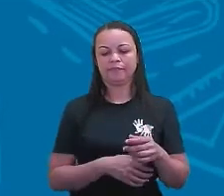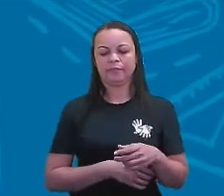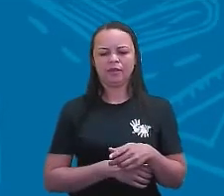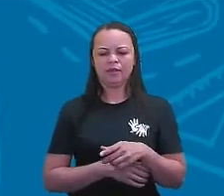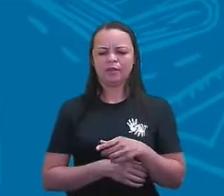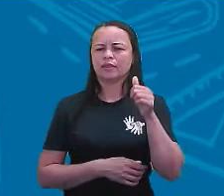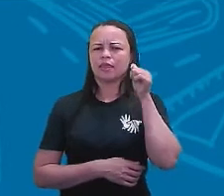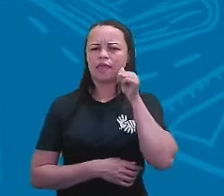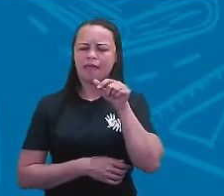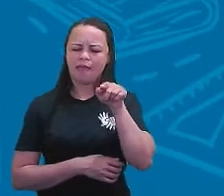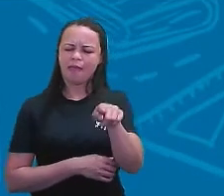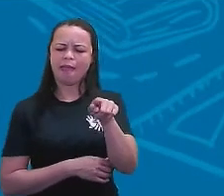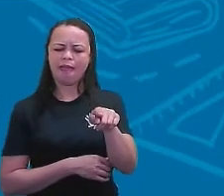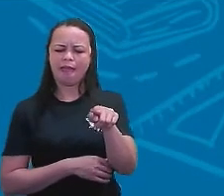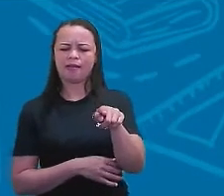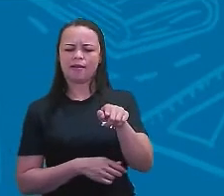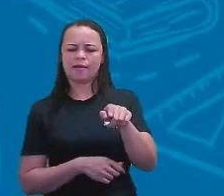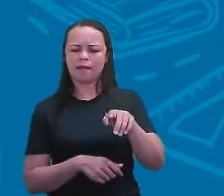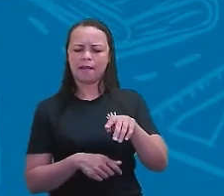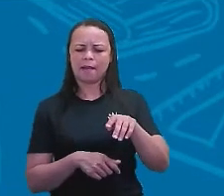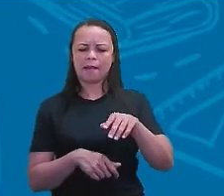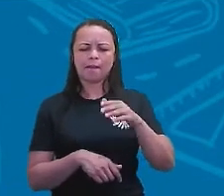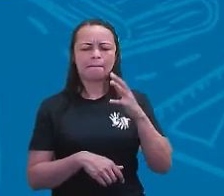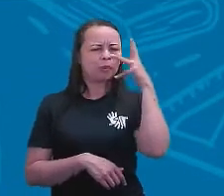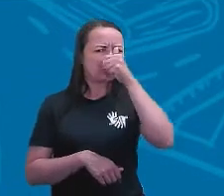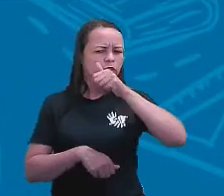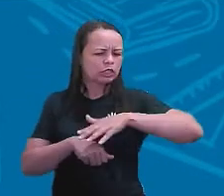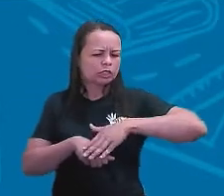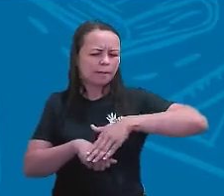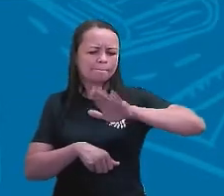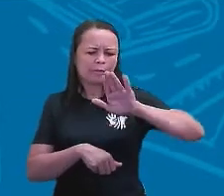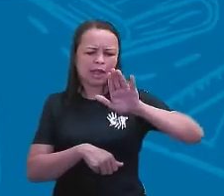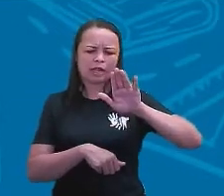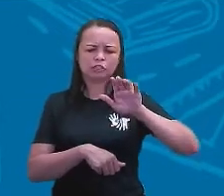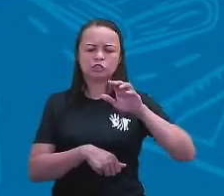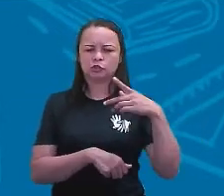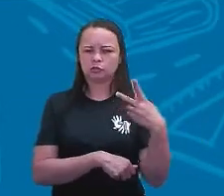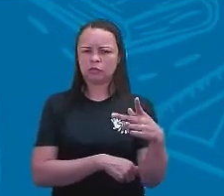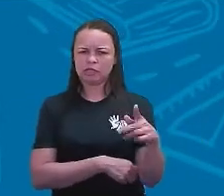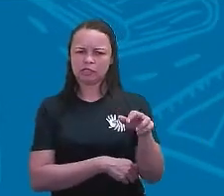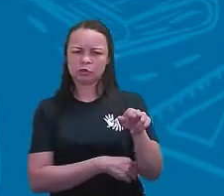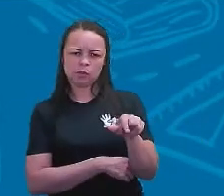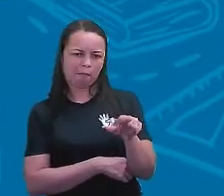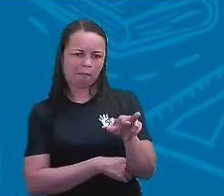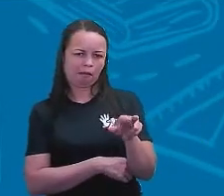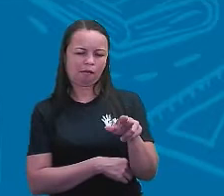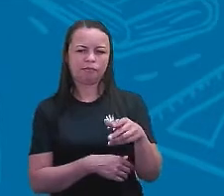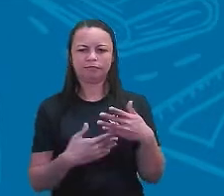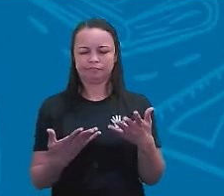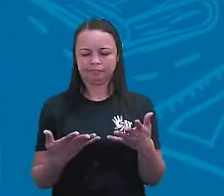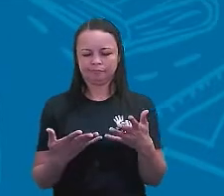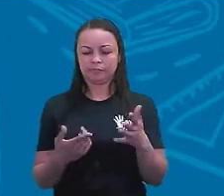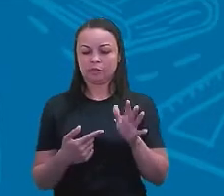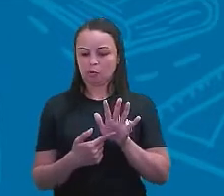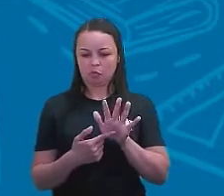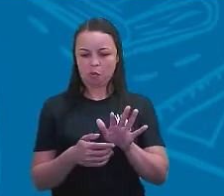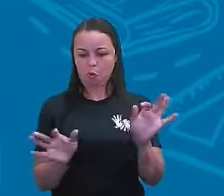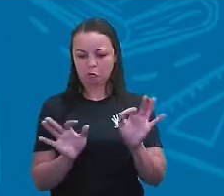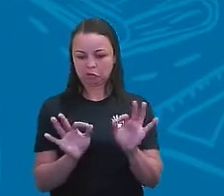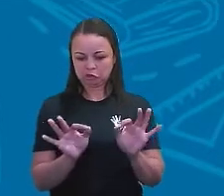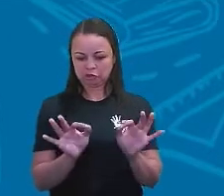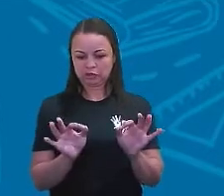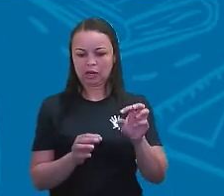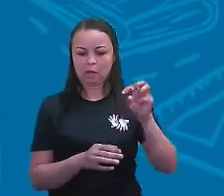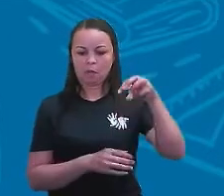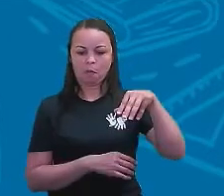sister. Então, nota aí que o foco é more beautiful than. Não está aí em evidência, tá?